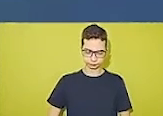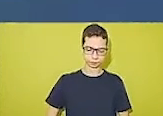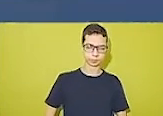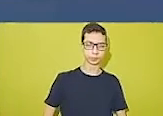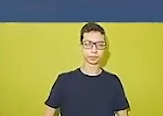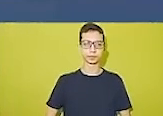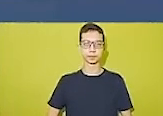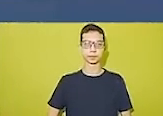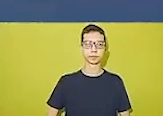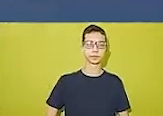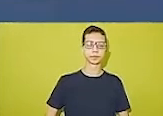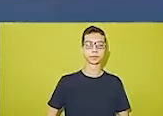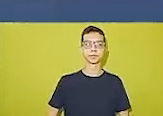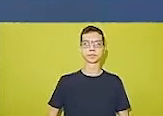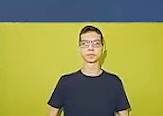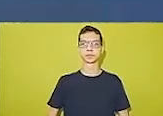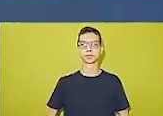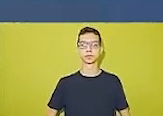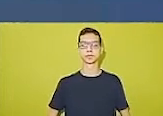falar um pouquinho